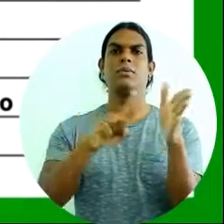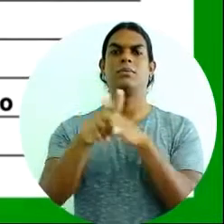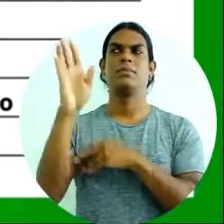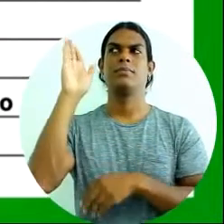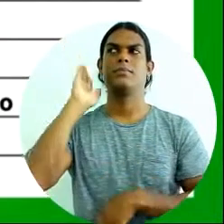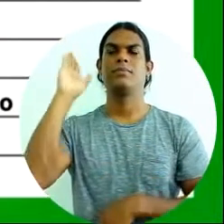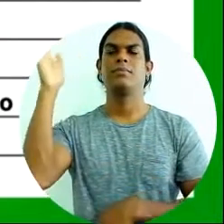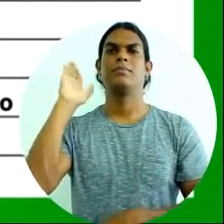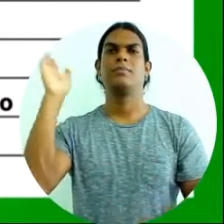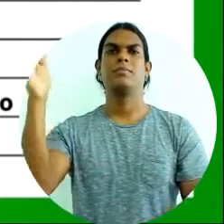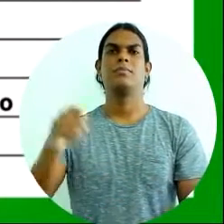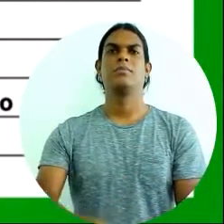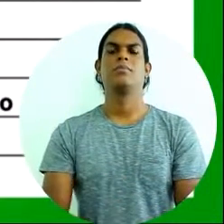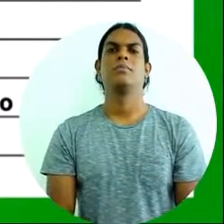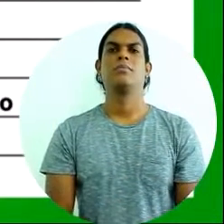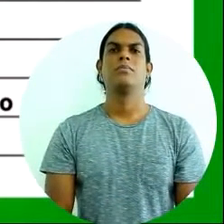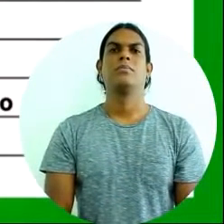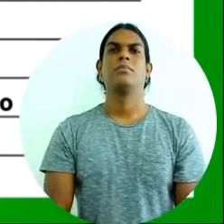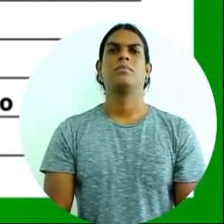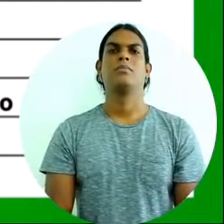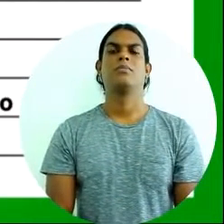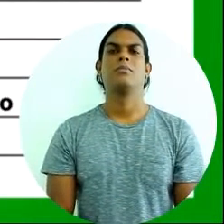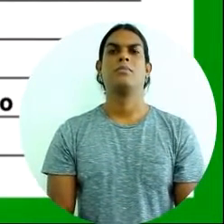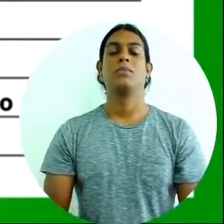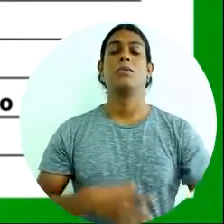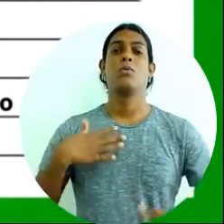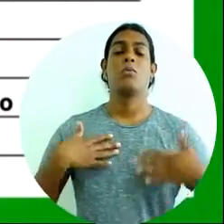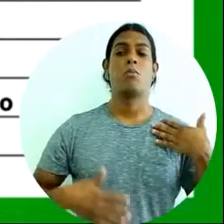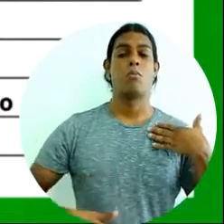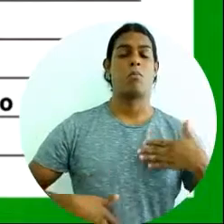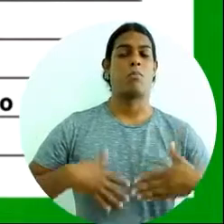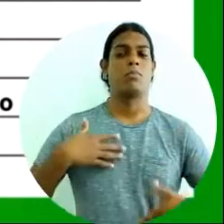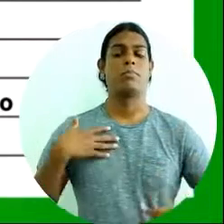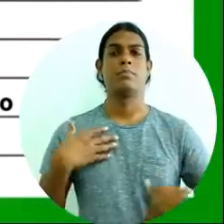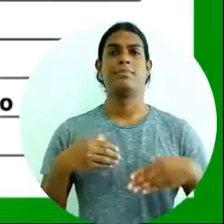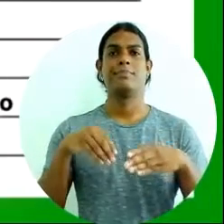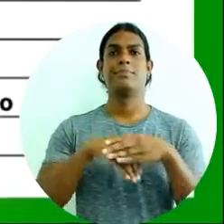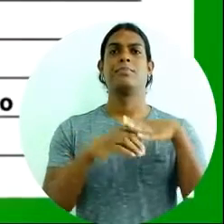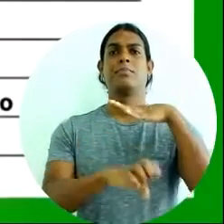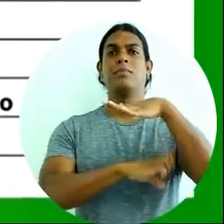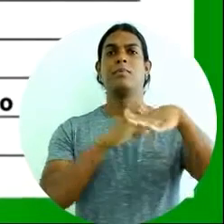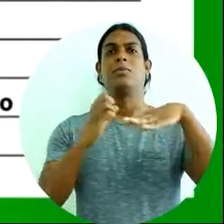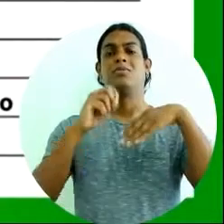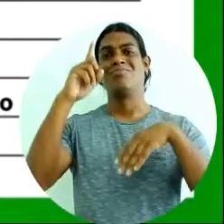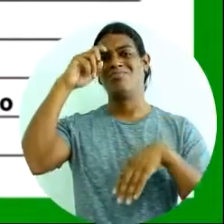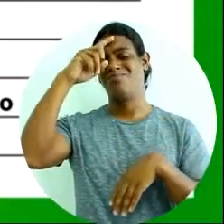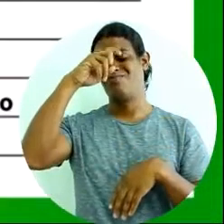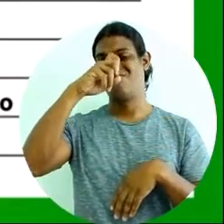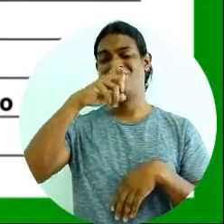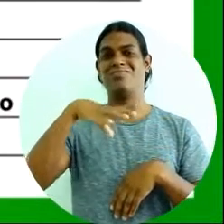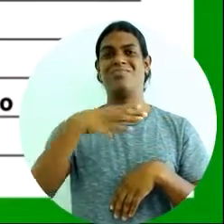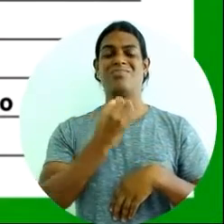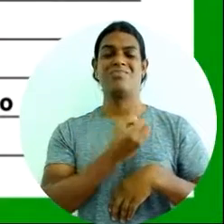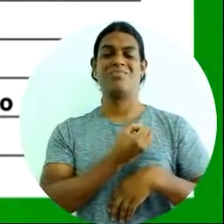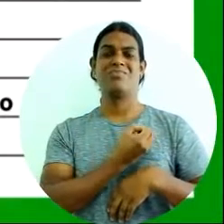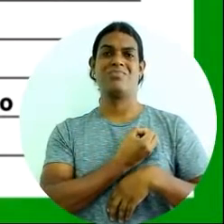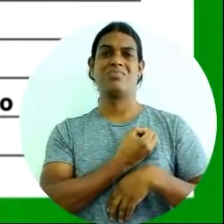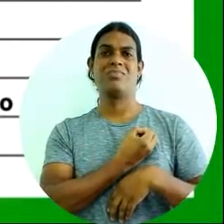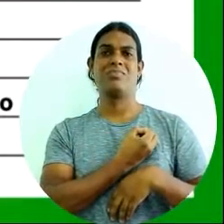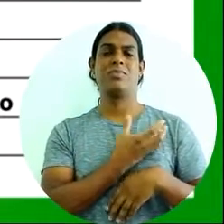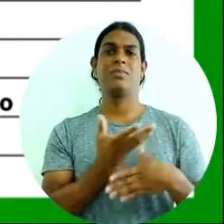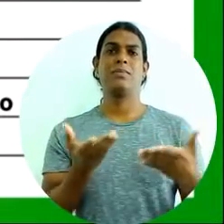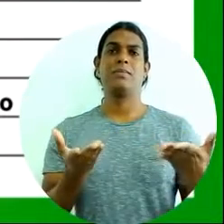primeiras afirmações, espírito de equipe, comportamento dinâmico, sociabilidade, dificuldade com números, considera-se